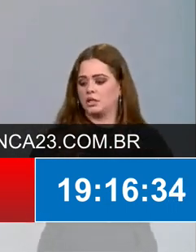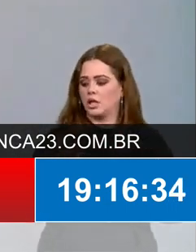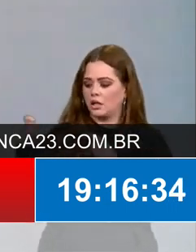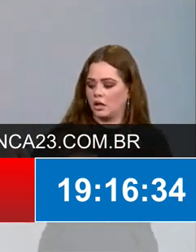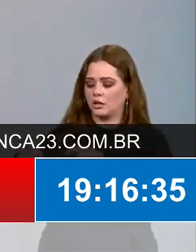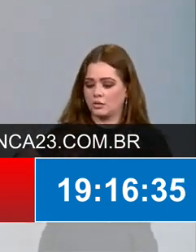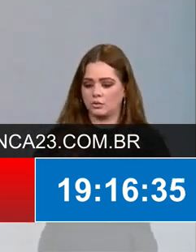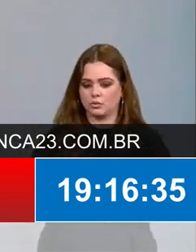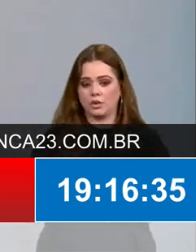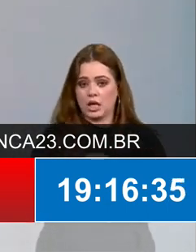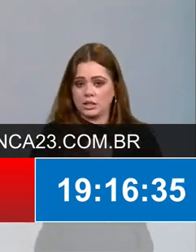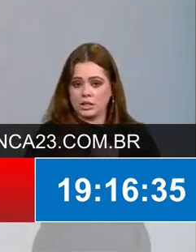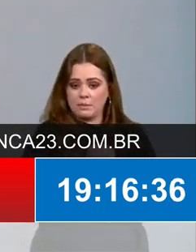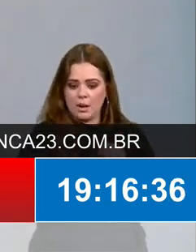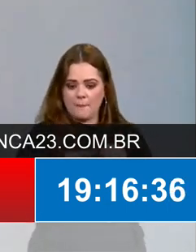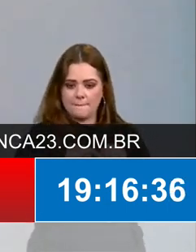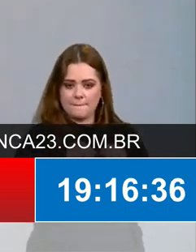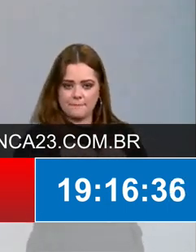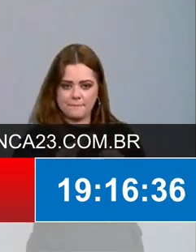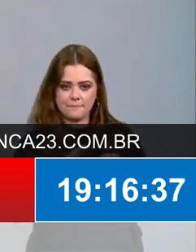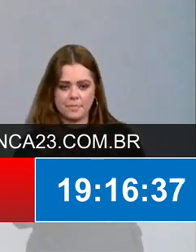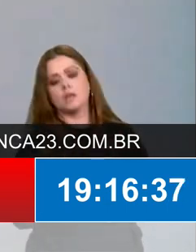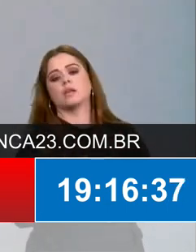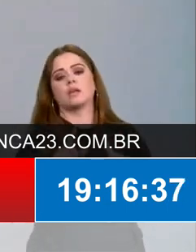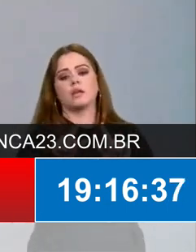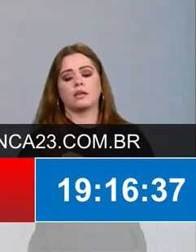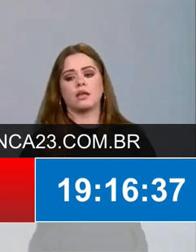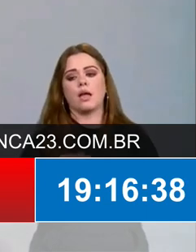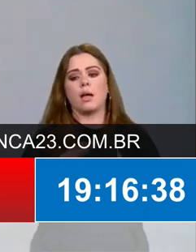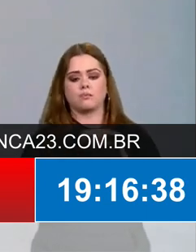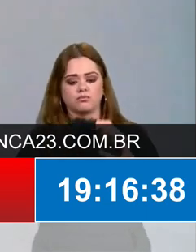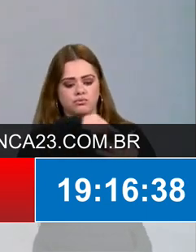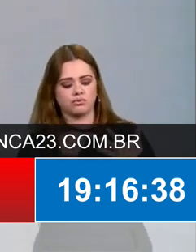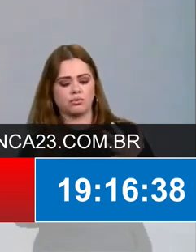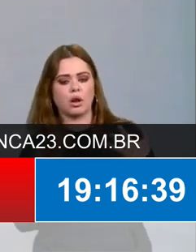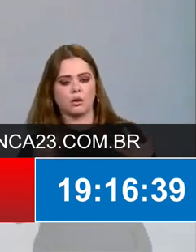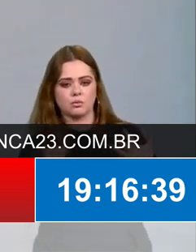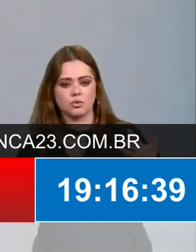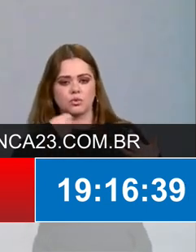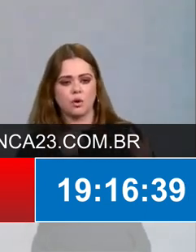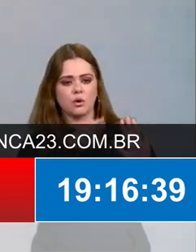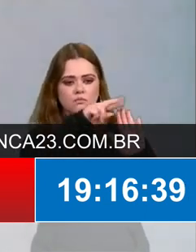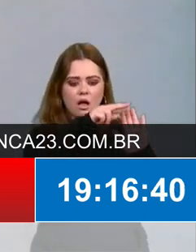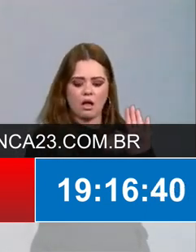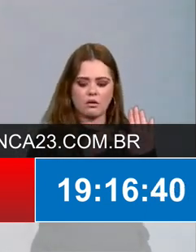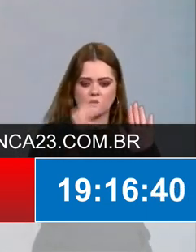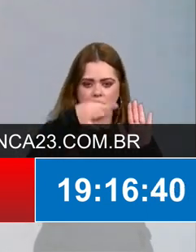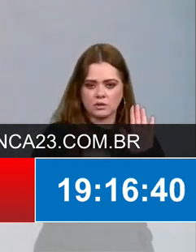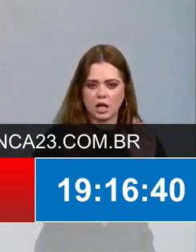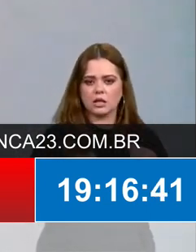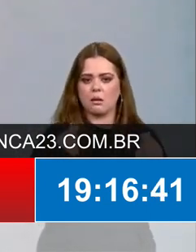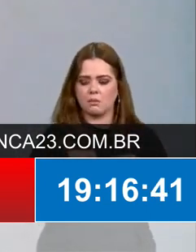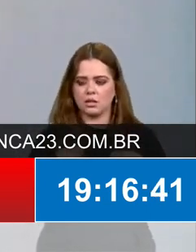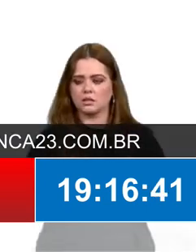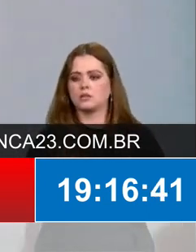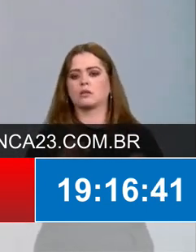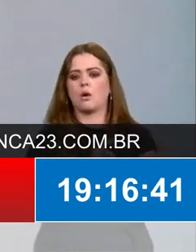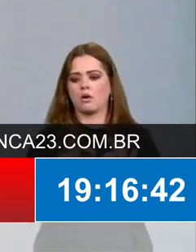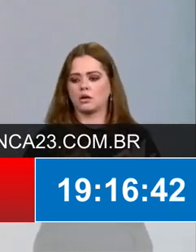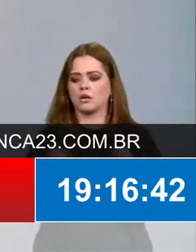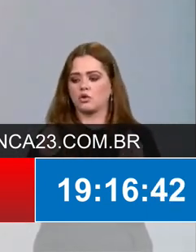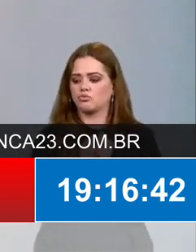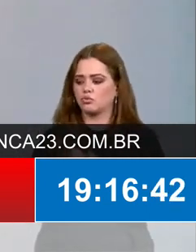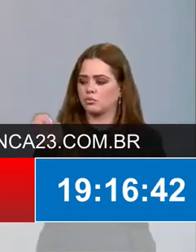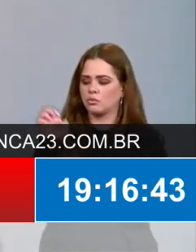da cerveja, né, que é o padrão de identidade e qualidade da cerveja, que padronizou as regras aqui de acordo com regras que são feitas na Europa também. Há